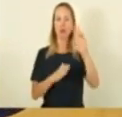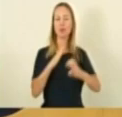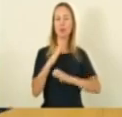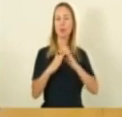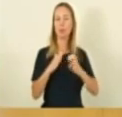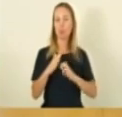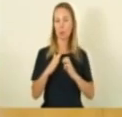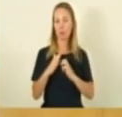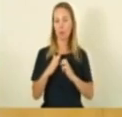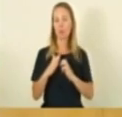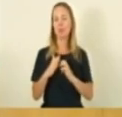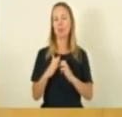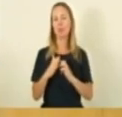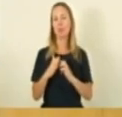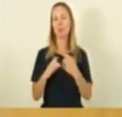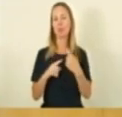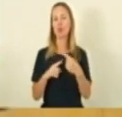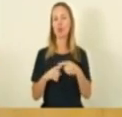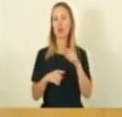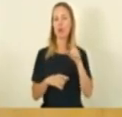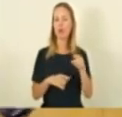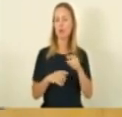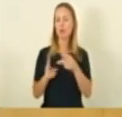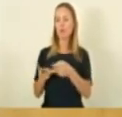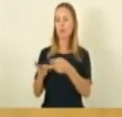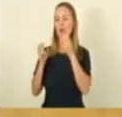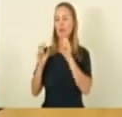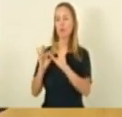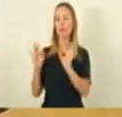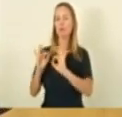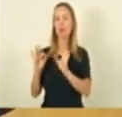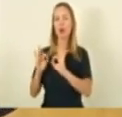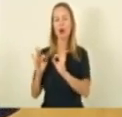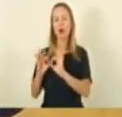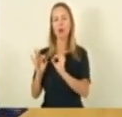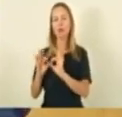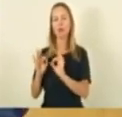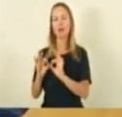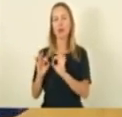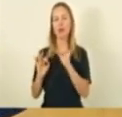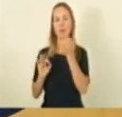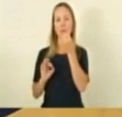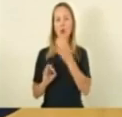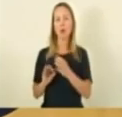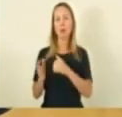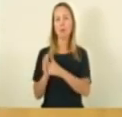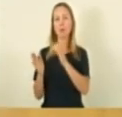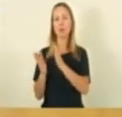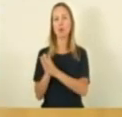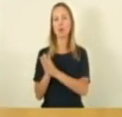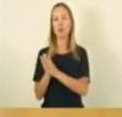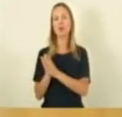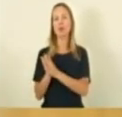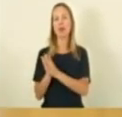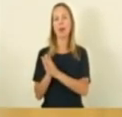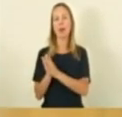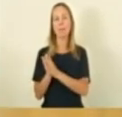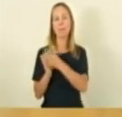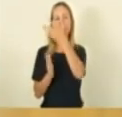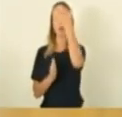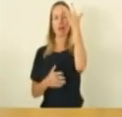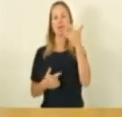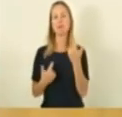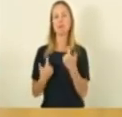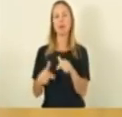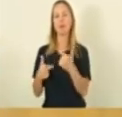ou de outra, não percebeu, através dos seus colaboradores, é uma forma até de punir o colaborador que tem a